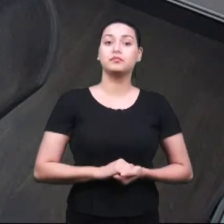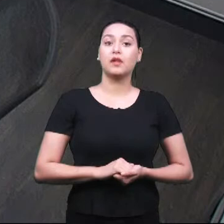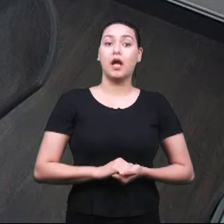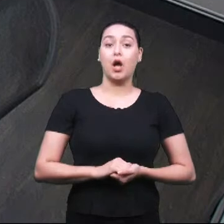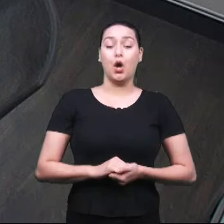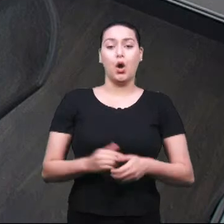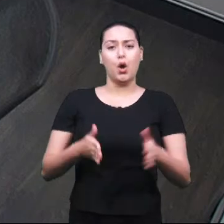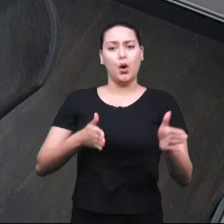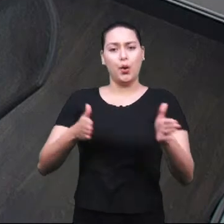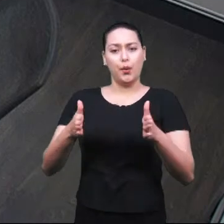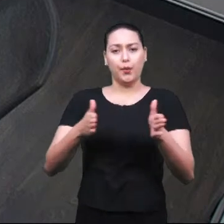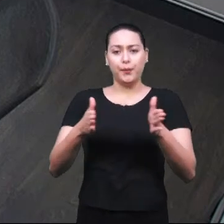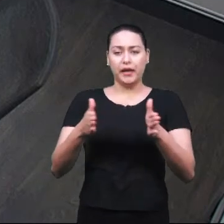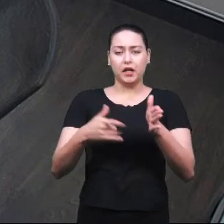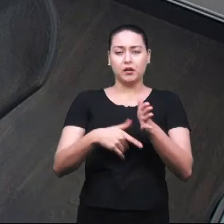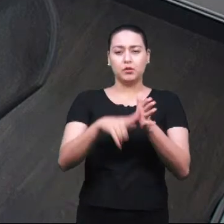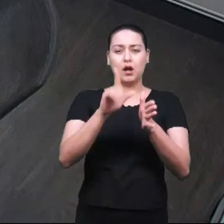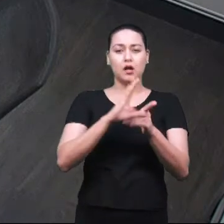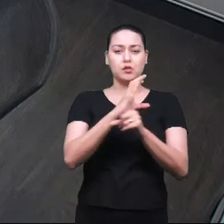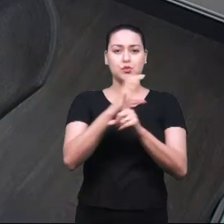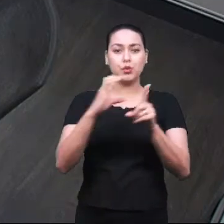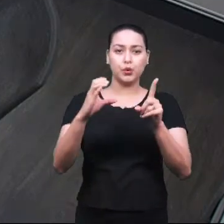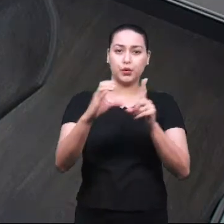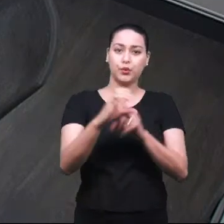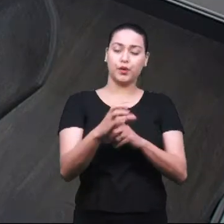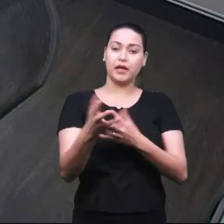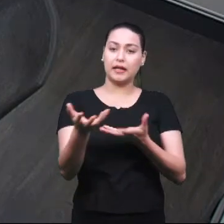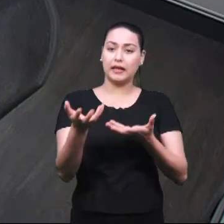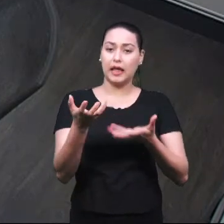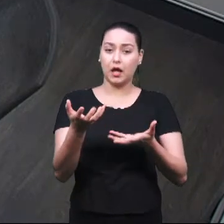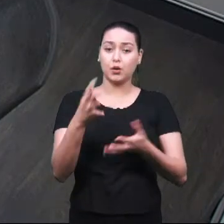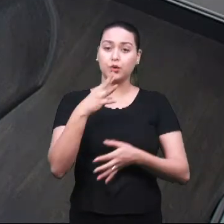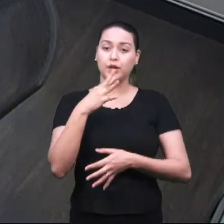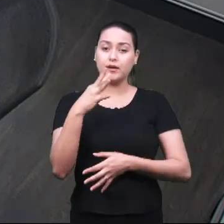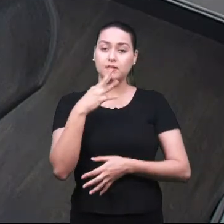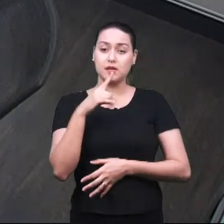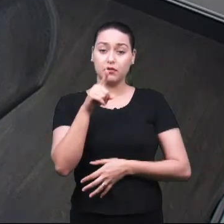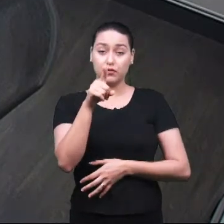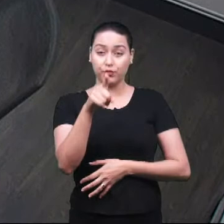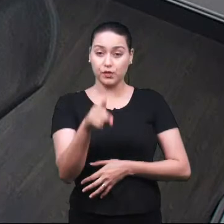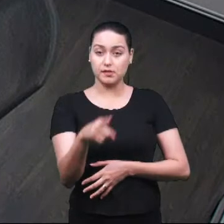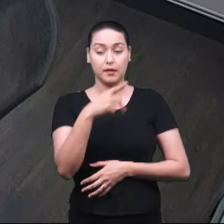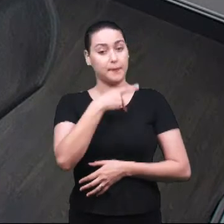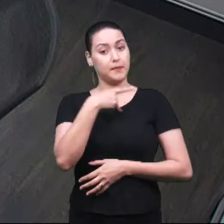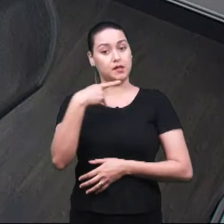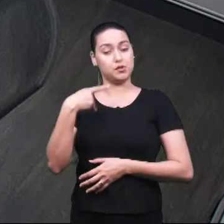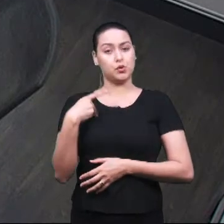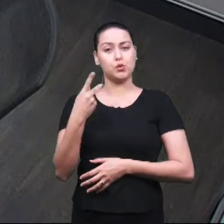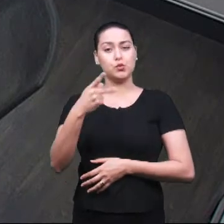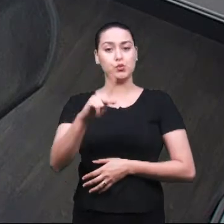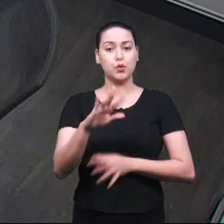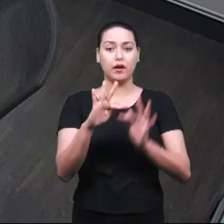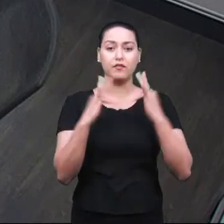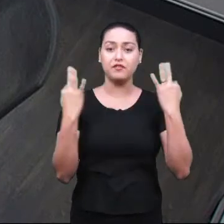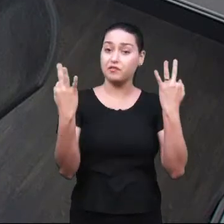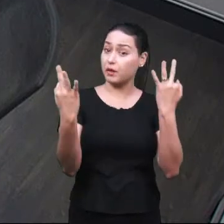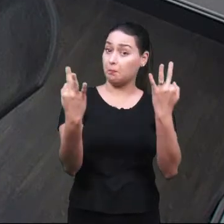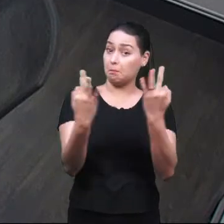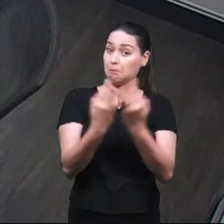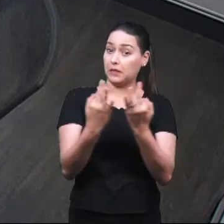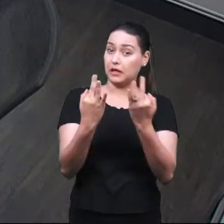pré-culto, nós queremos conhecer o pastor, sua família, a